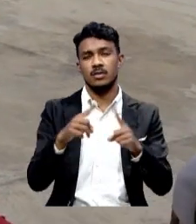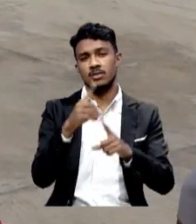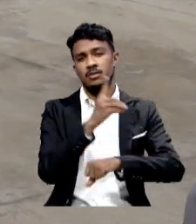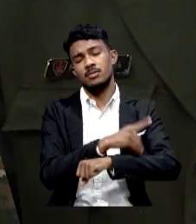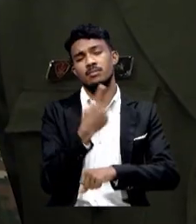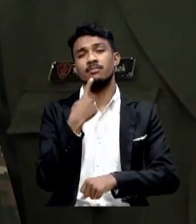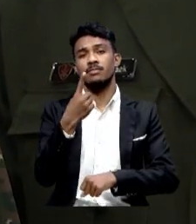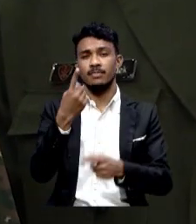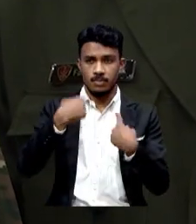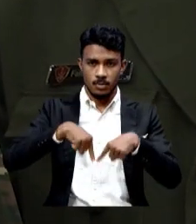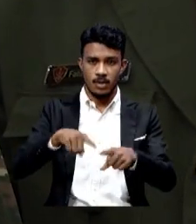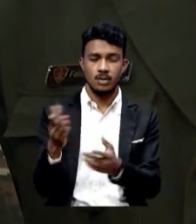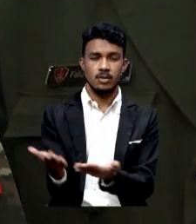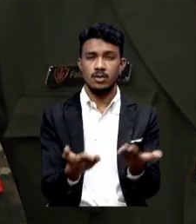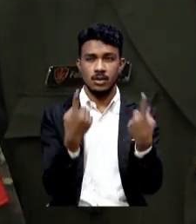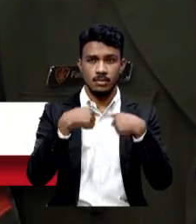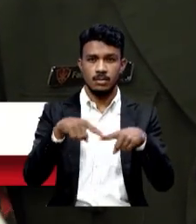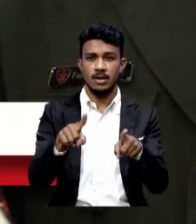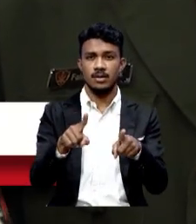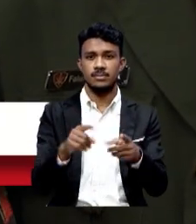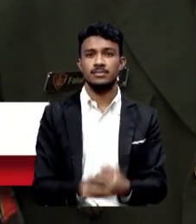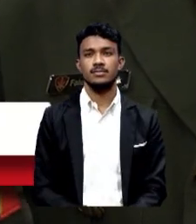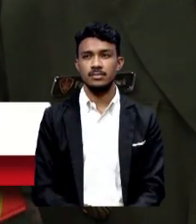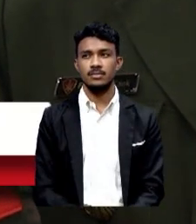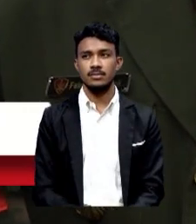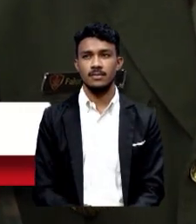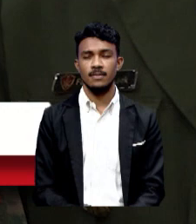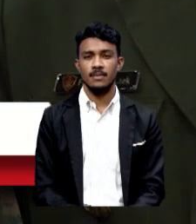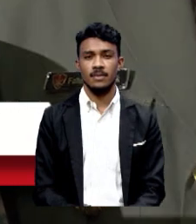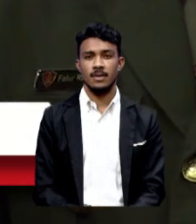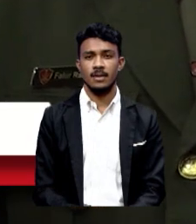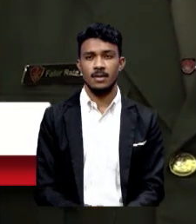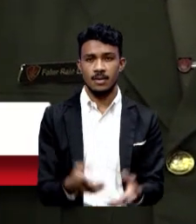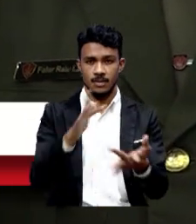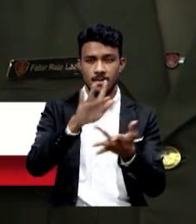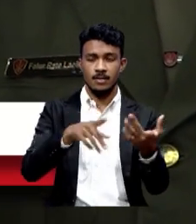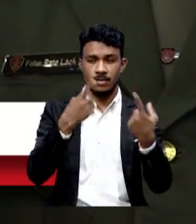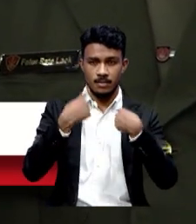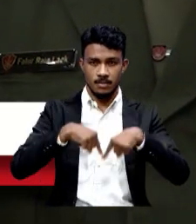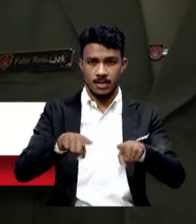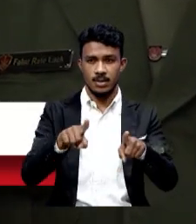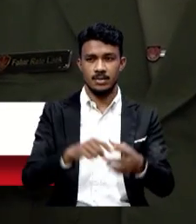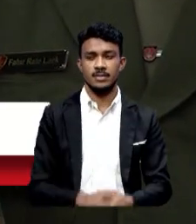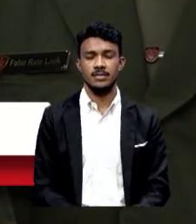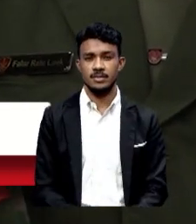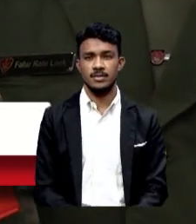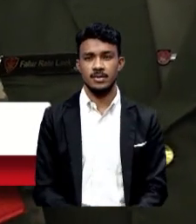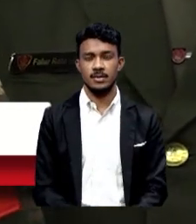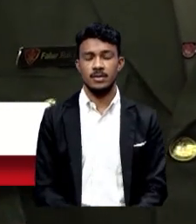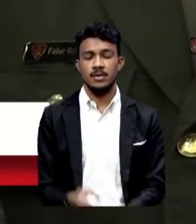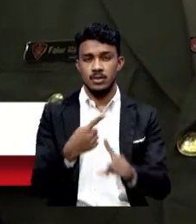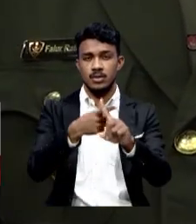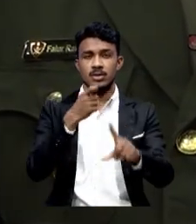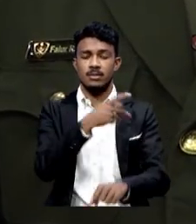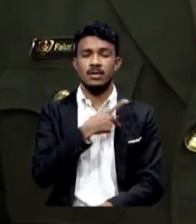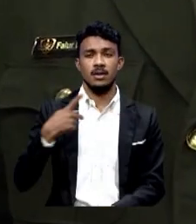de carta né, normal, de entrada, viagem, mas não é, tem que, curso de autorização. Ou seja, o